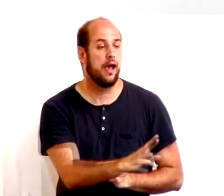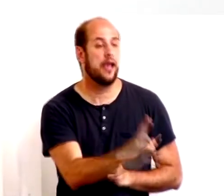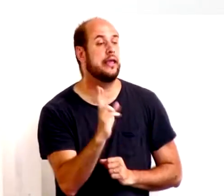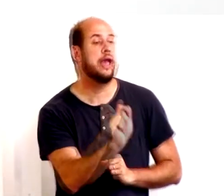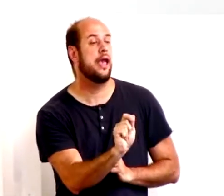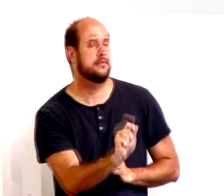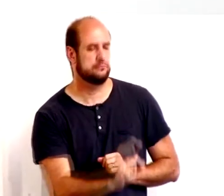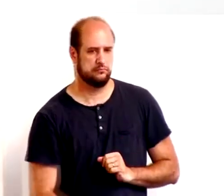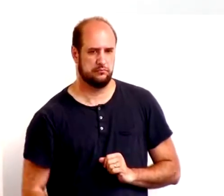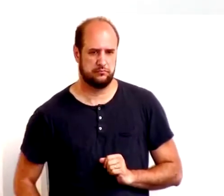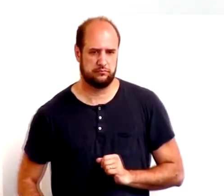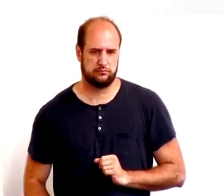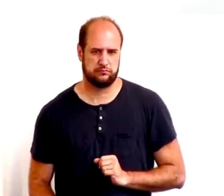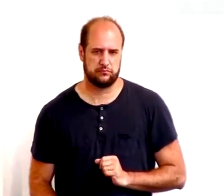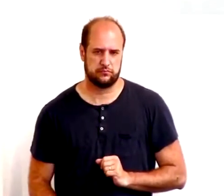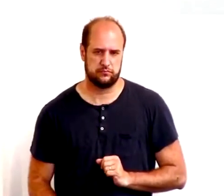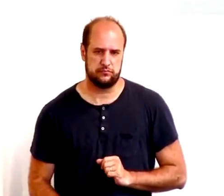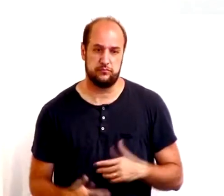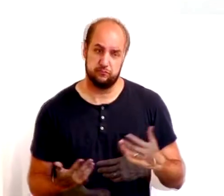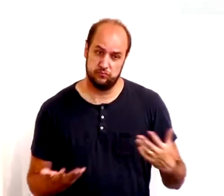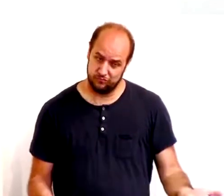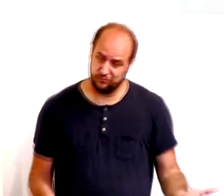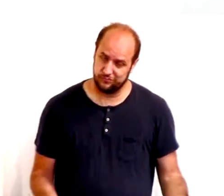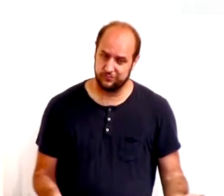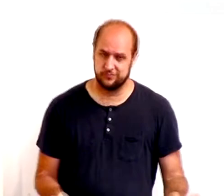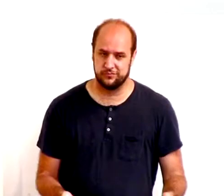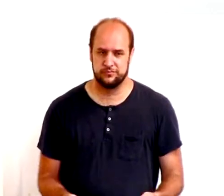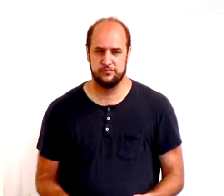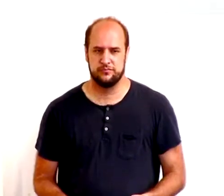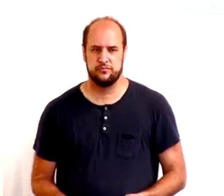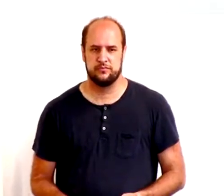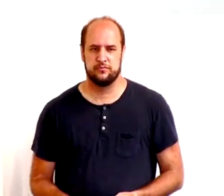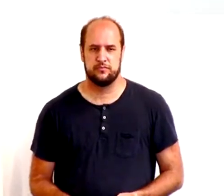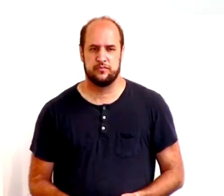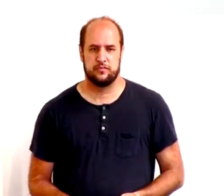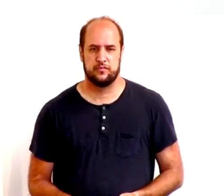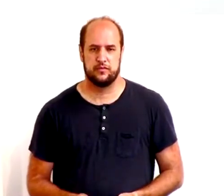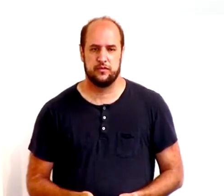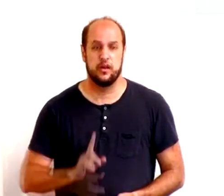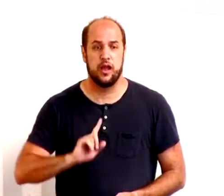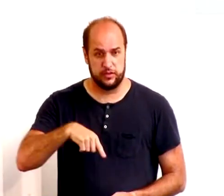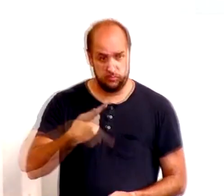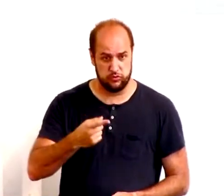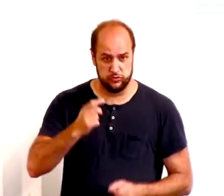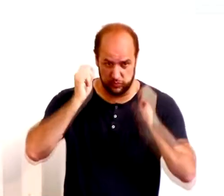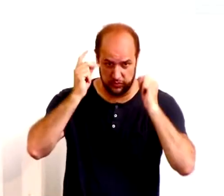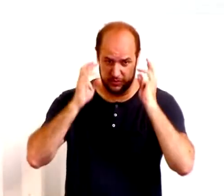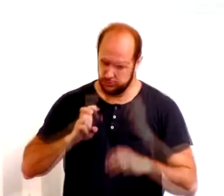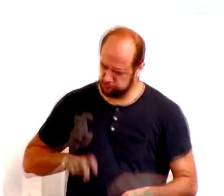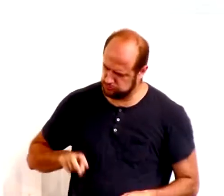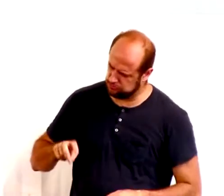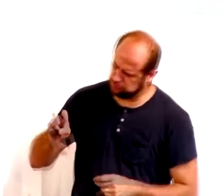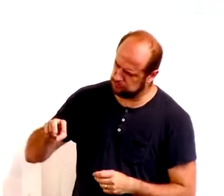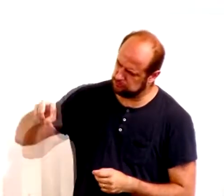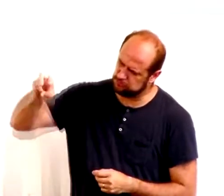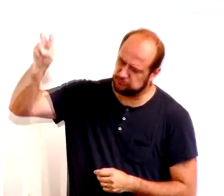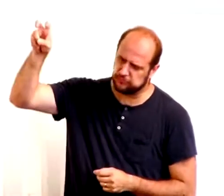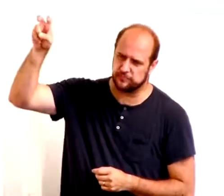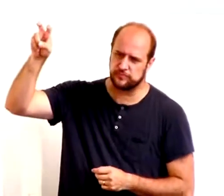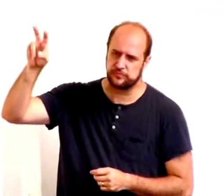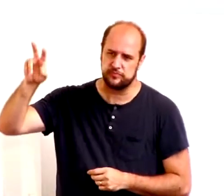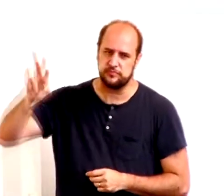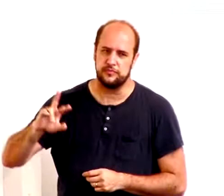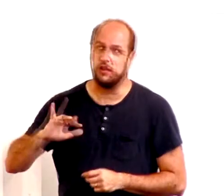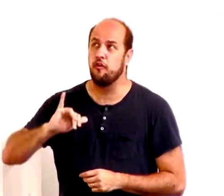vocês? E então Moisés leva a resposta para Deus. Deus, eles